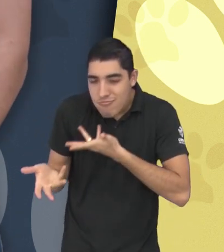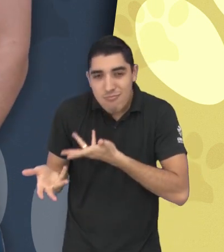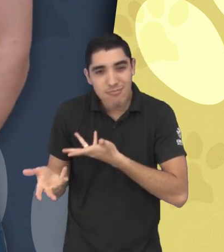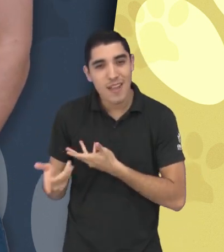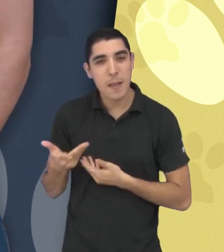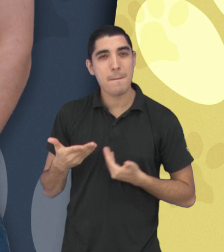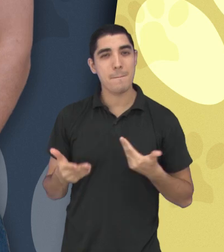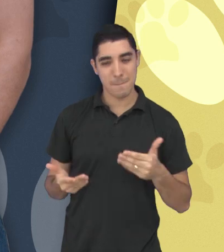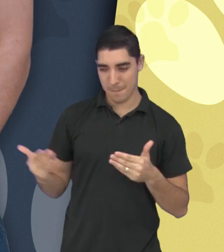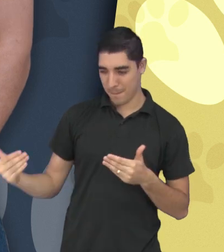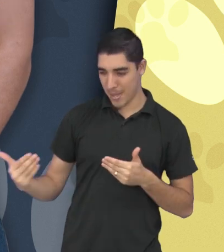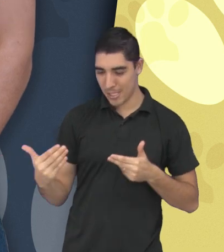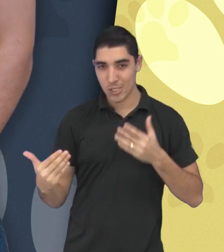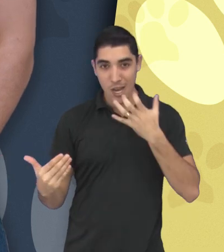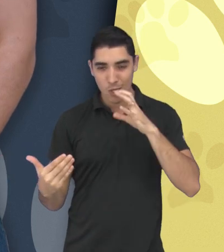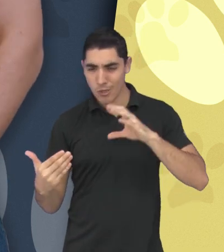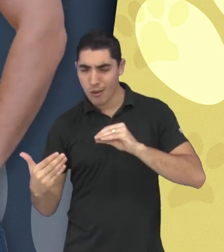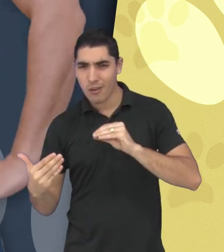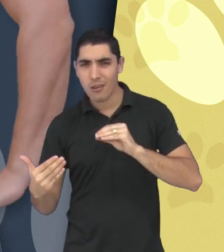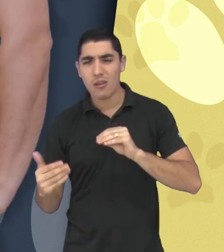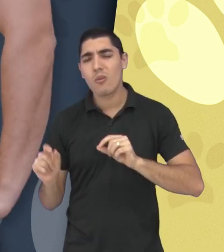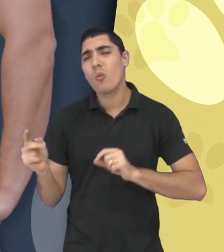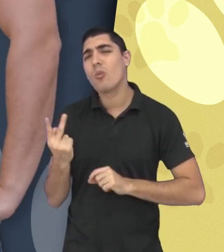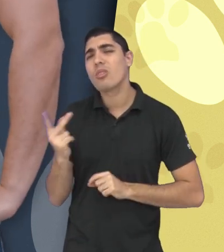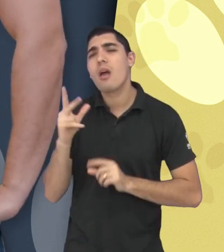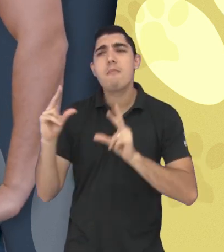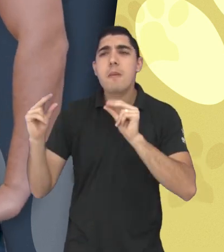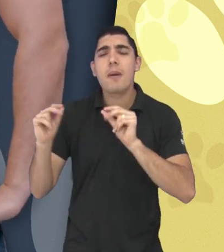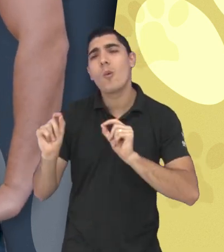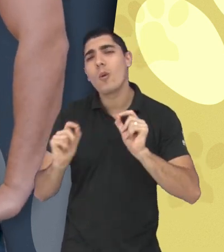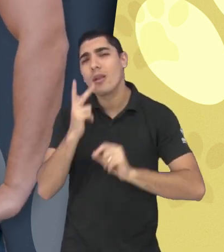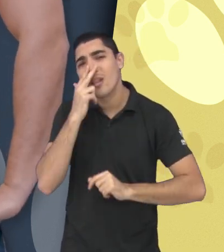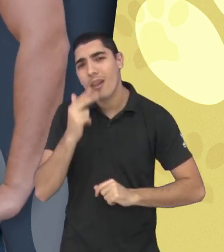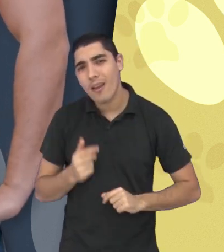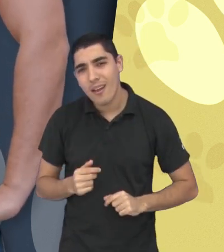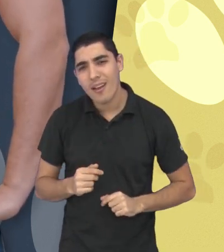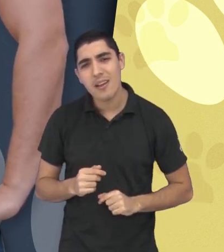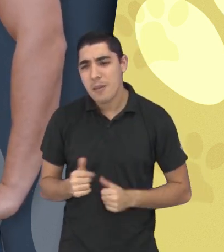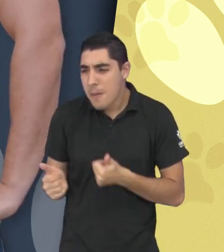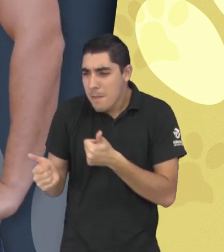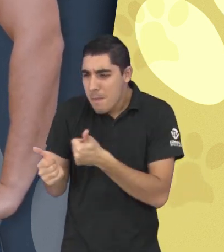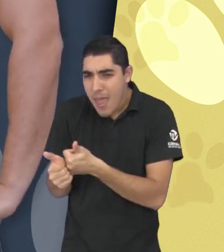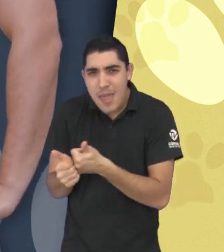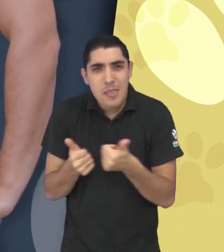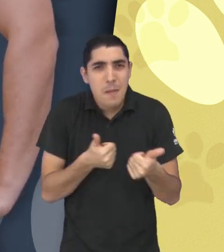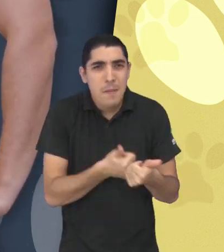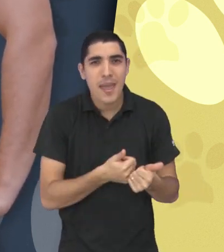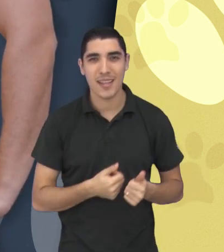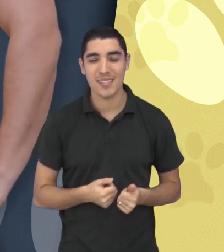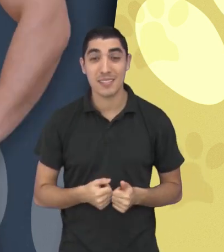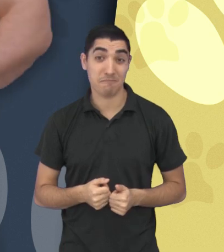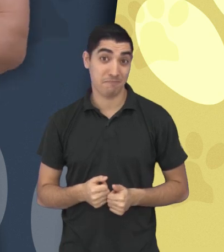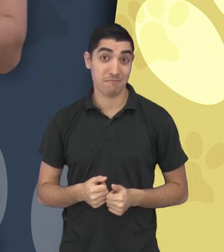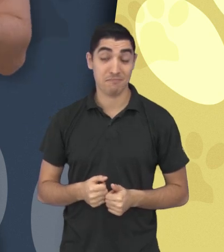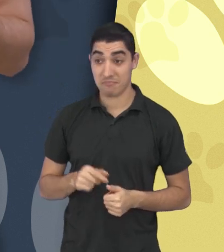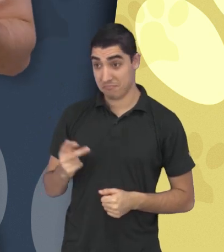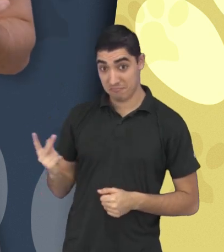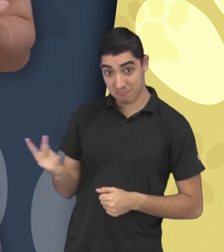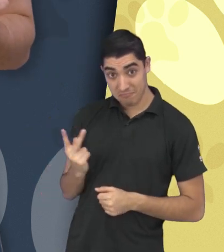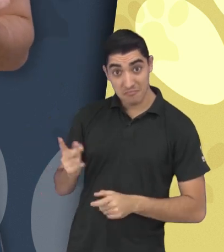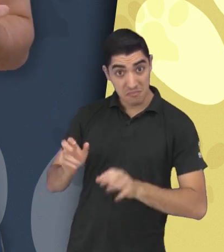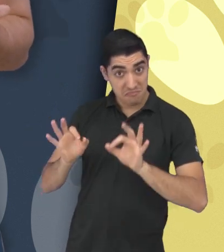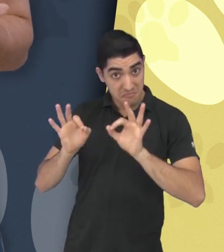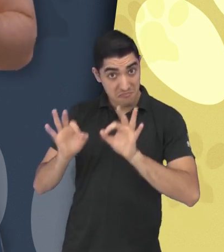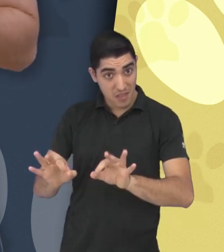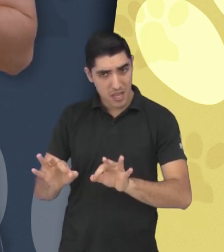os peixes do Lago dos Tutores. Sobre o que será, hein? Eles estavam conversando assim, tão perto um do outro? Ó, se eles forem